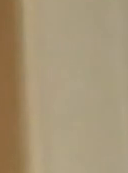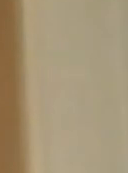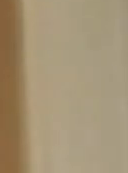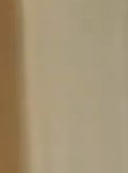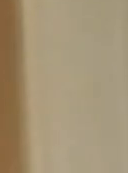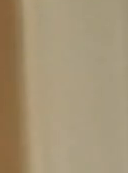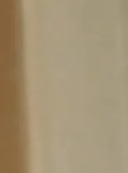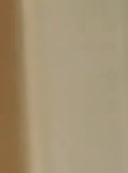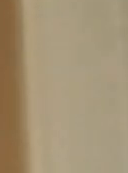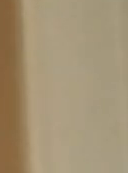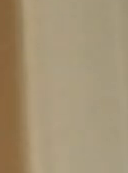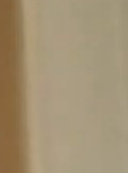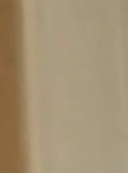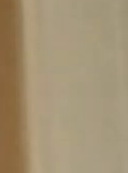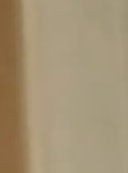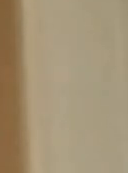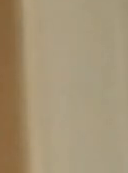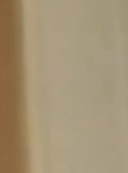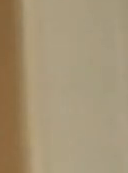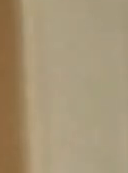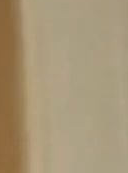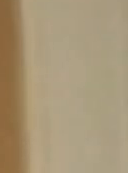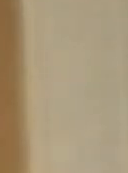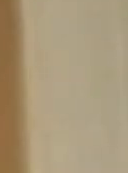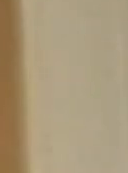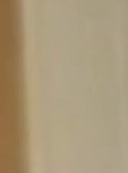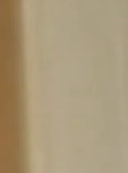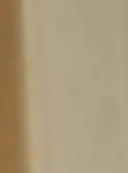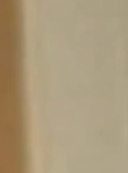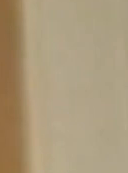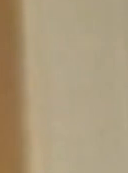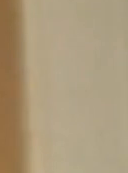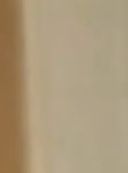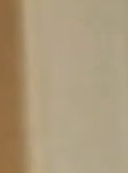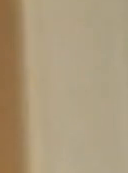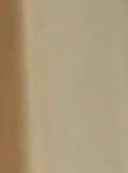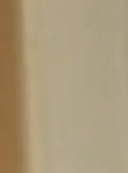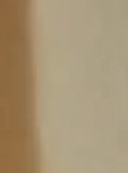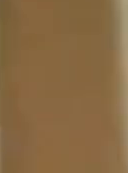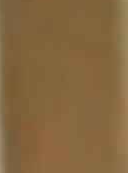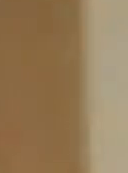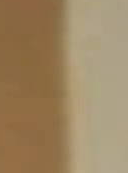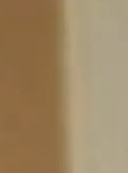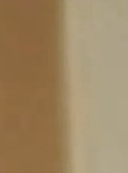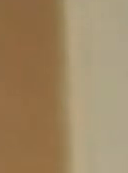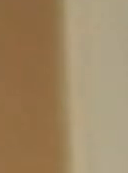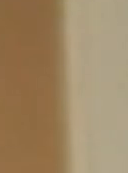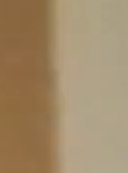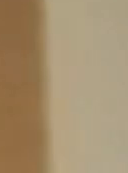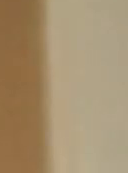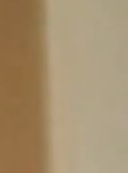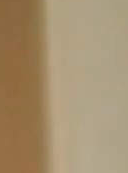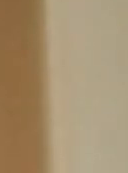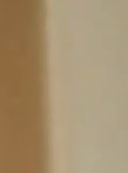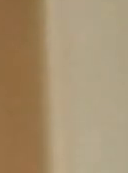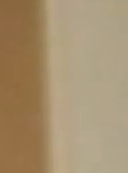ok agradeço muito a presença de vocês quem tá aqui com a gente quem tá acompanhando online também